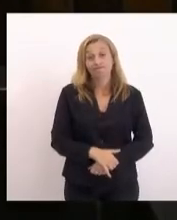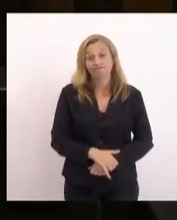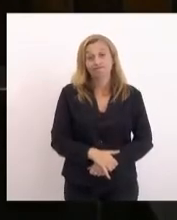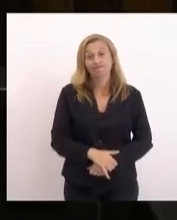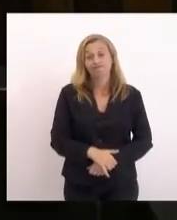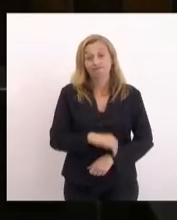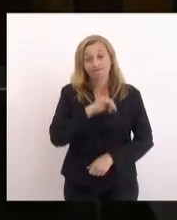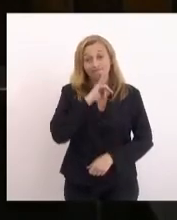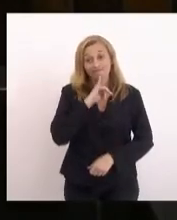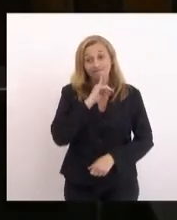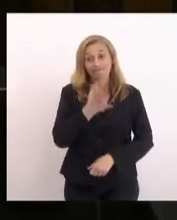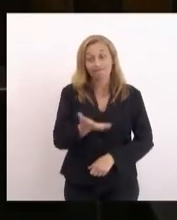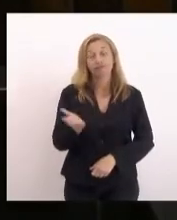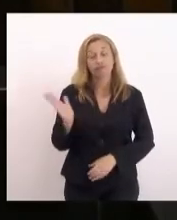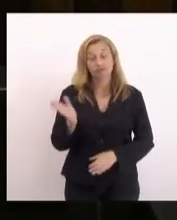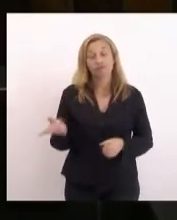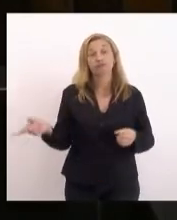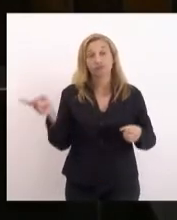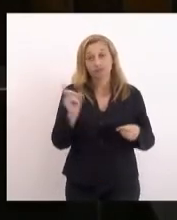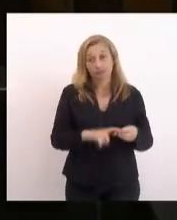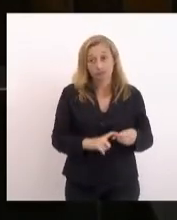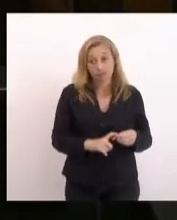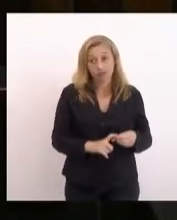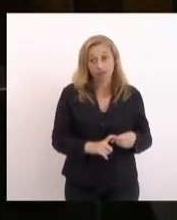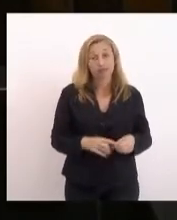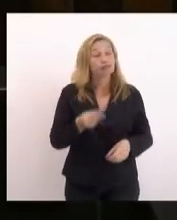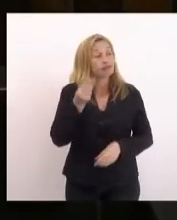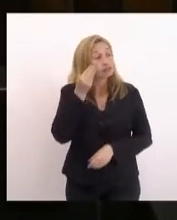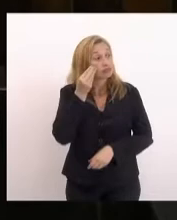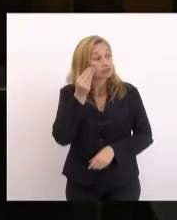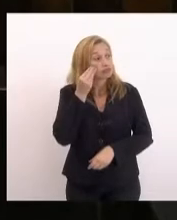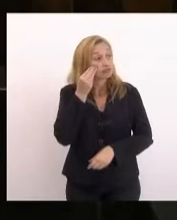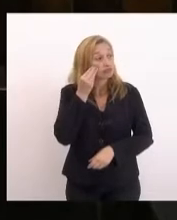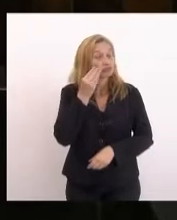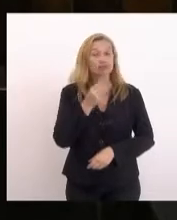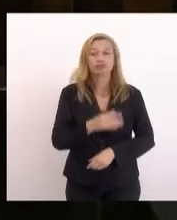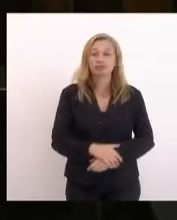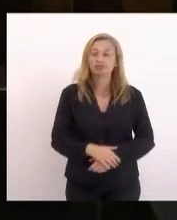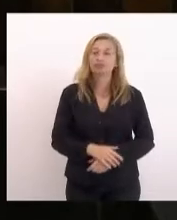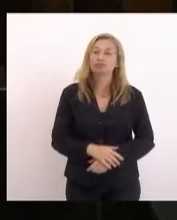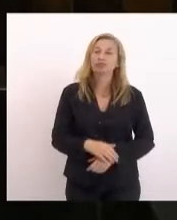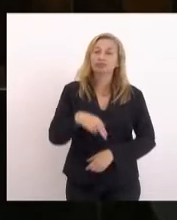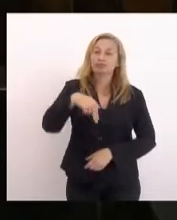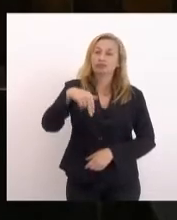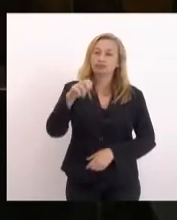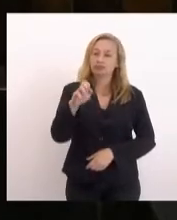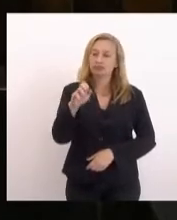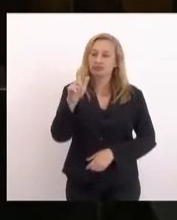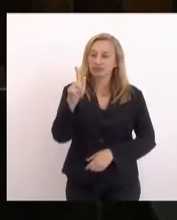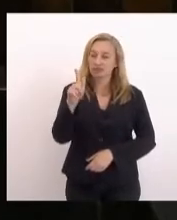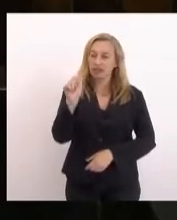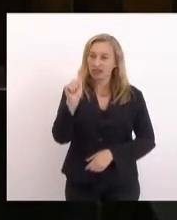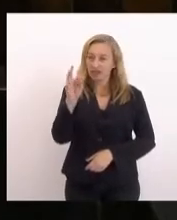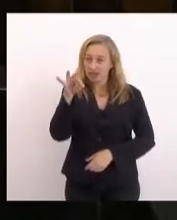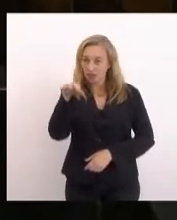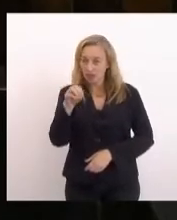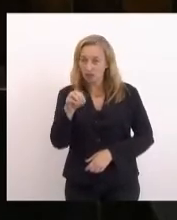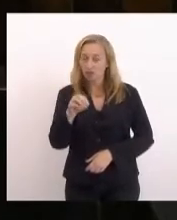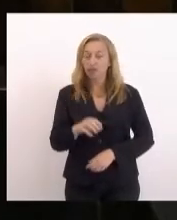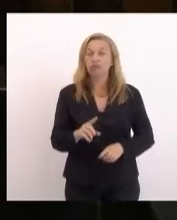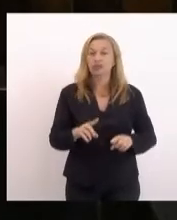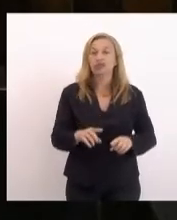Felizmente, já estamos de volta, testado negativamente, deputada Lucinha. Mas estou